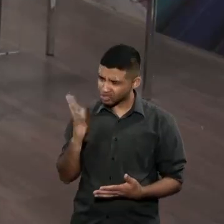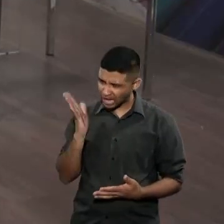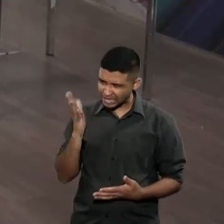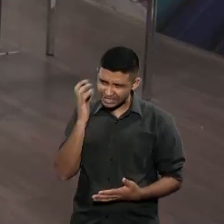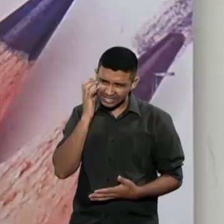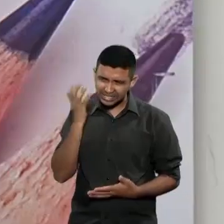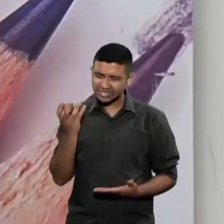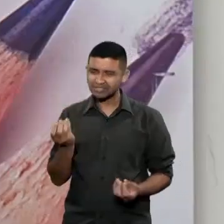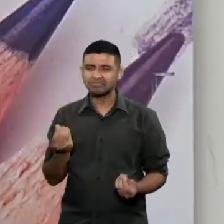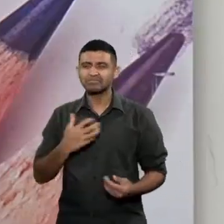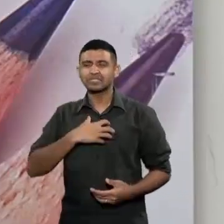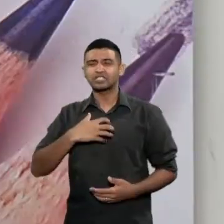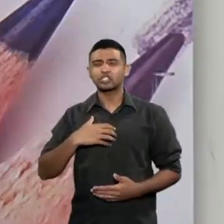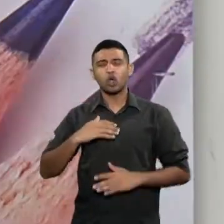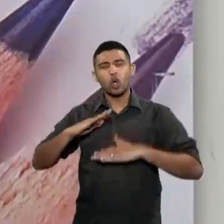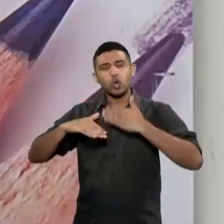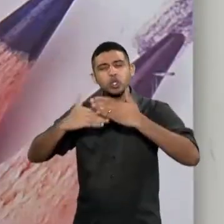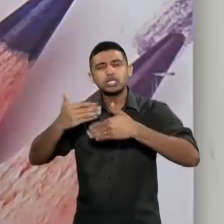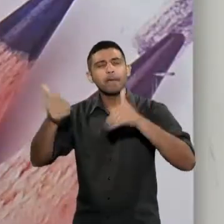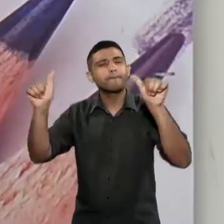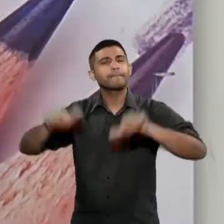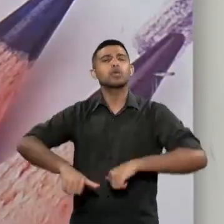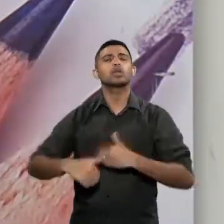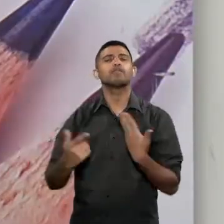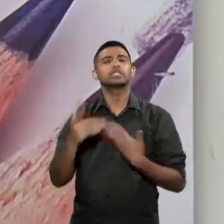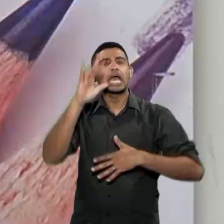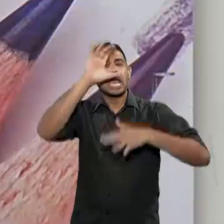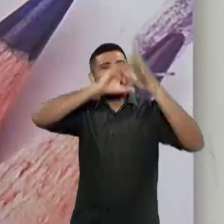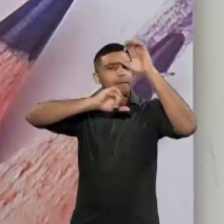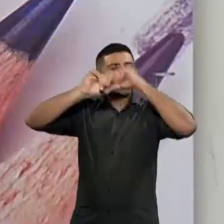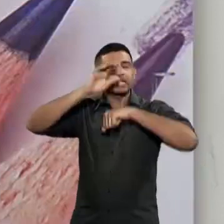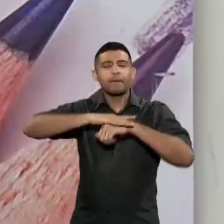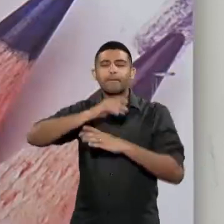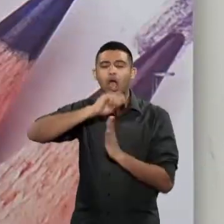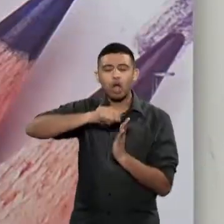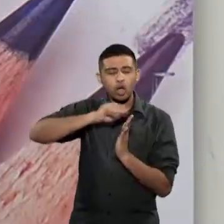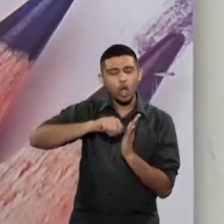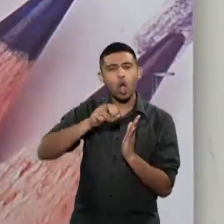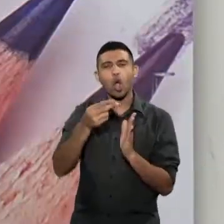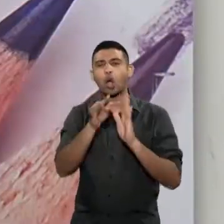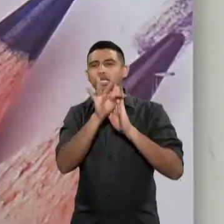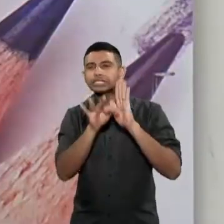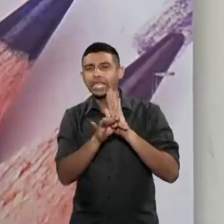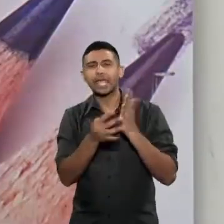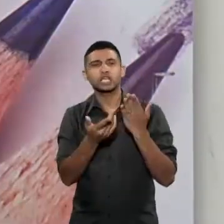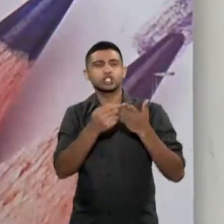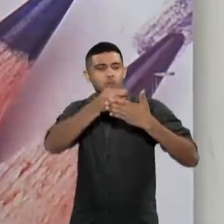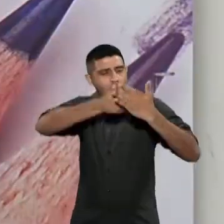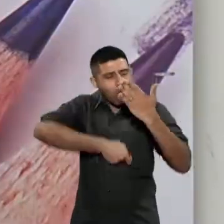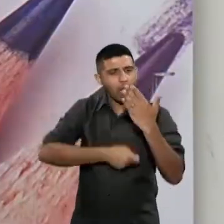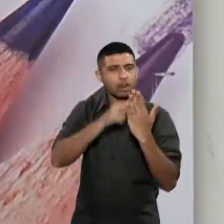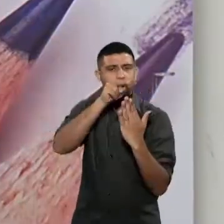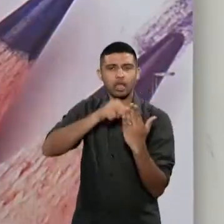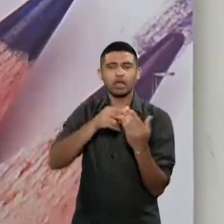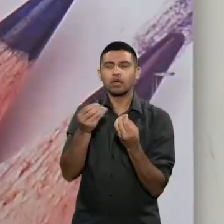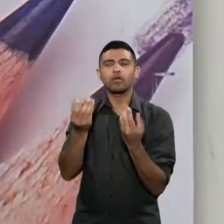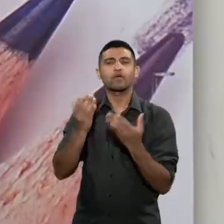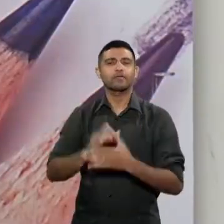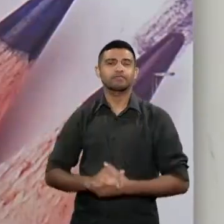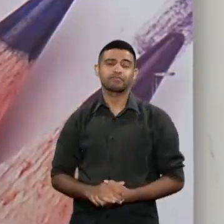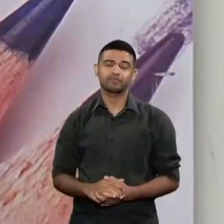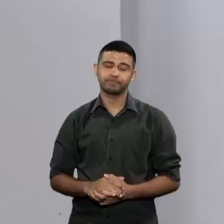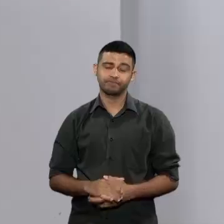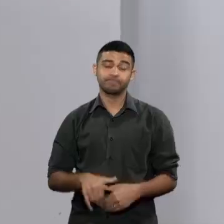sentia essa dificuldade ou o negócio foi piorando conforme você foi aprendendo a escrever, lendo textos maiores? Como é que foi?